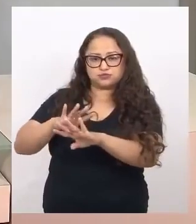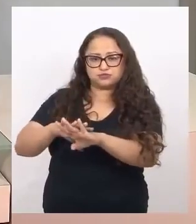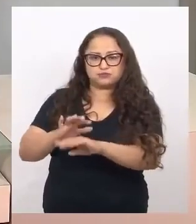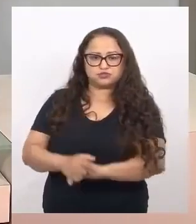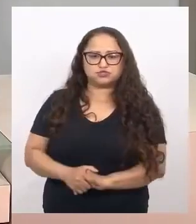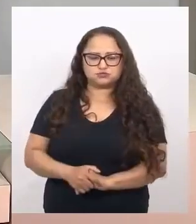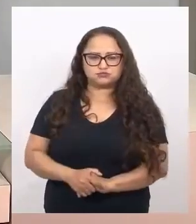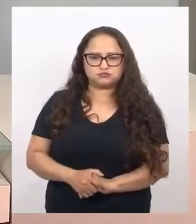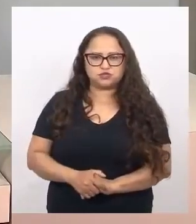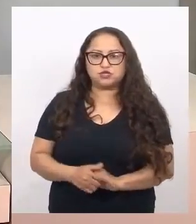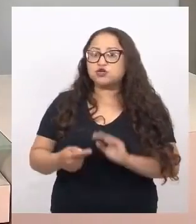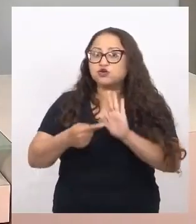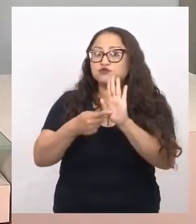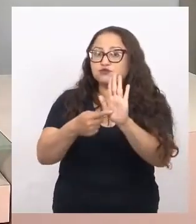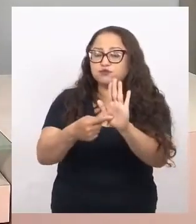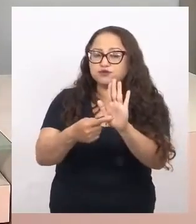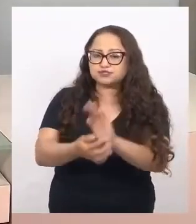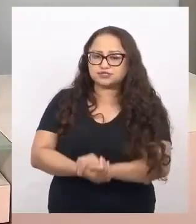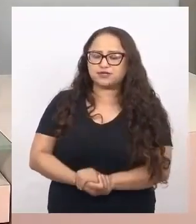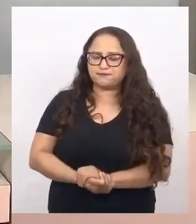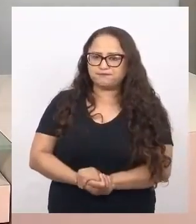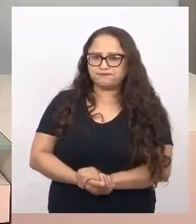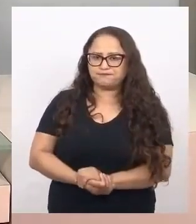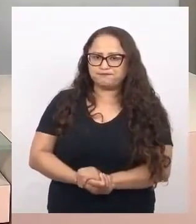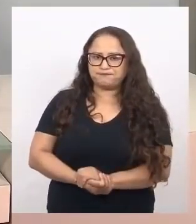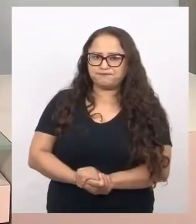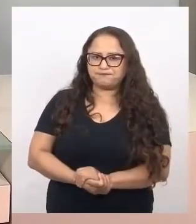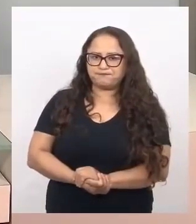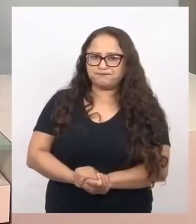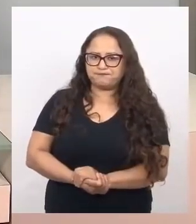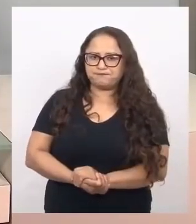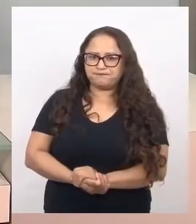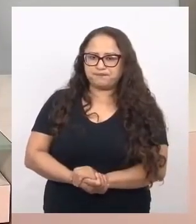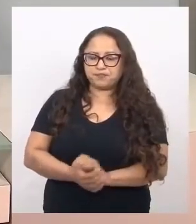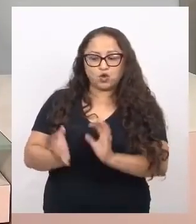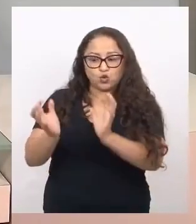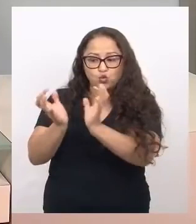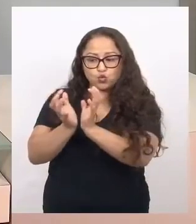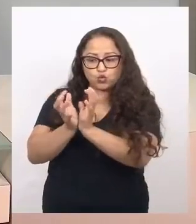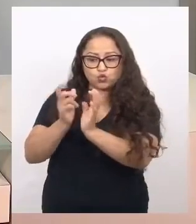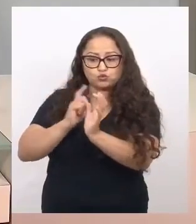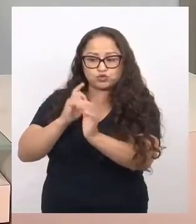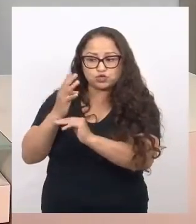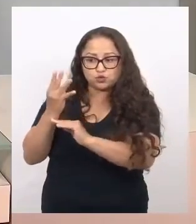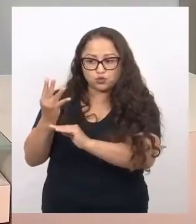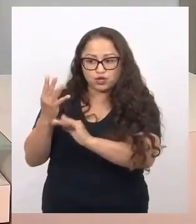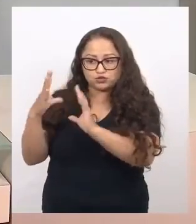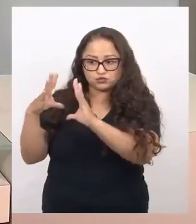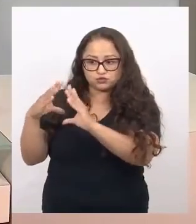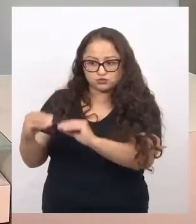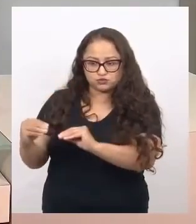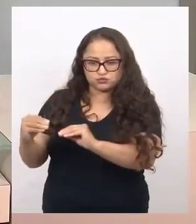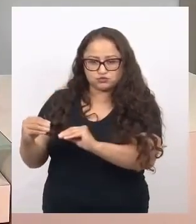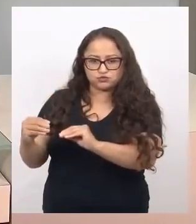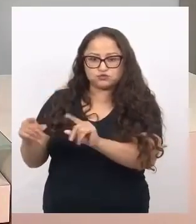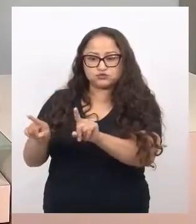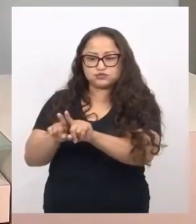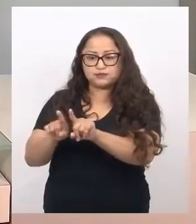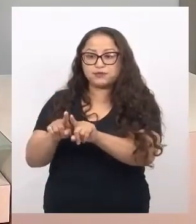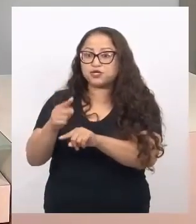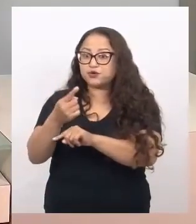Eu vou manifestar interesse. Vai aparecer. Essa turma tem 4 aulas no turno e uma aula na expansão.